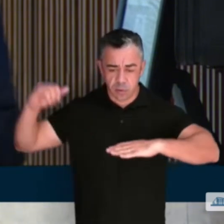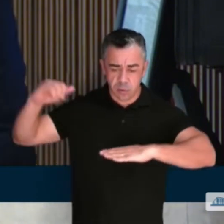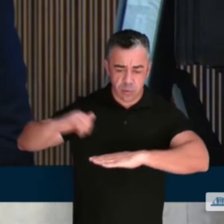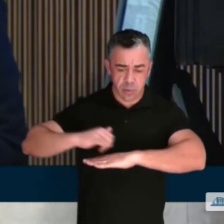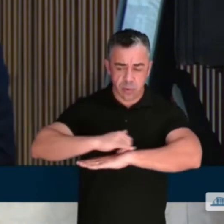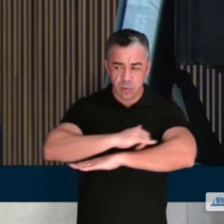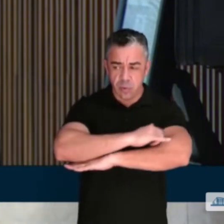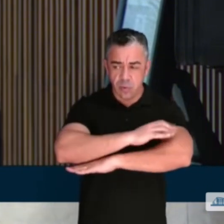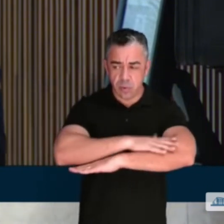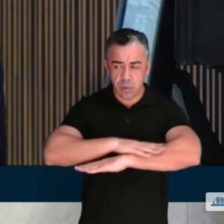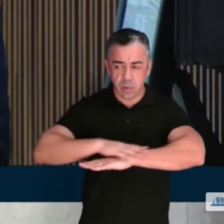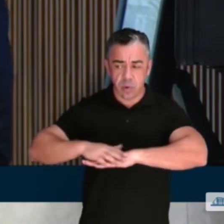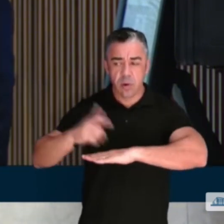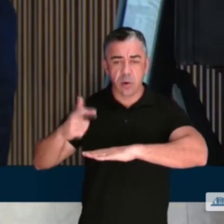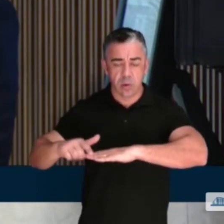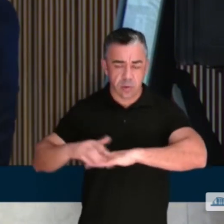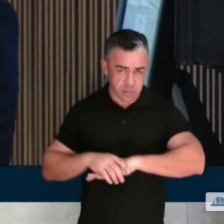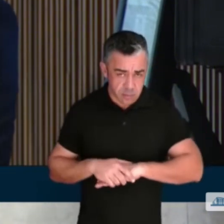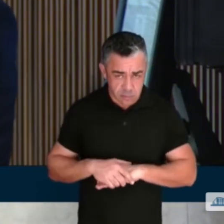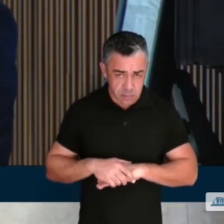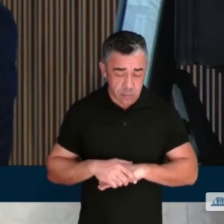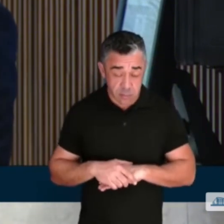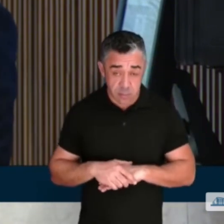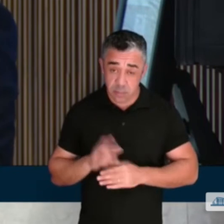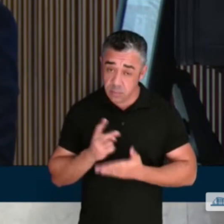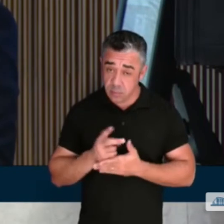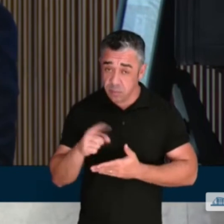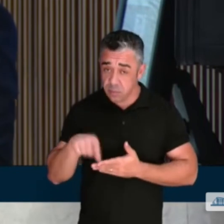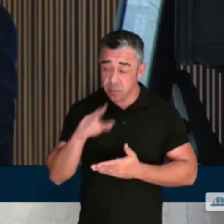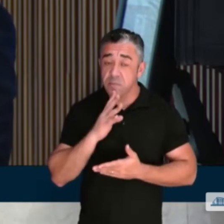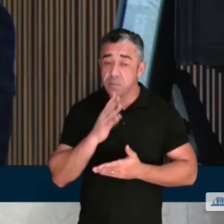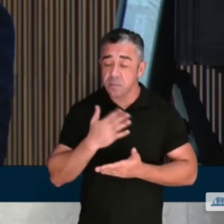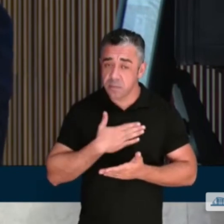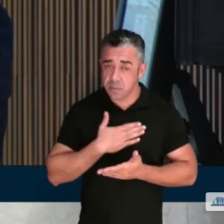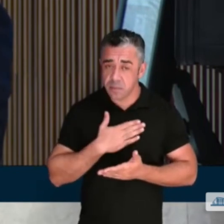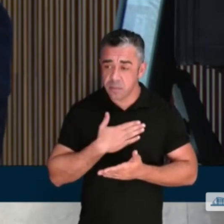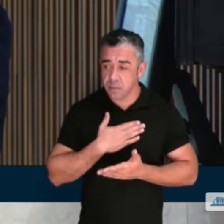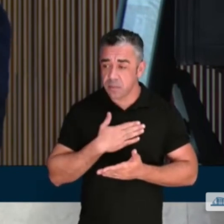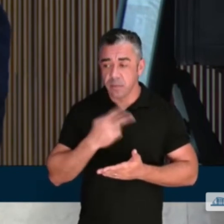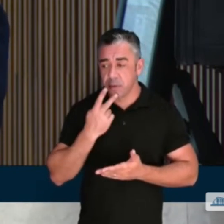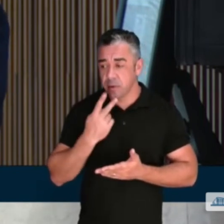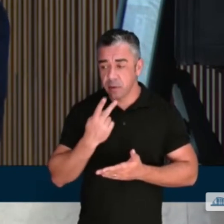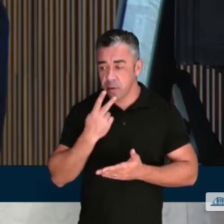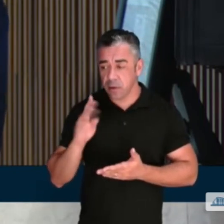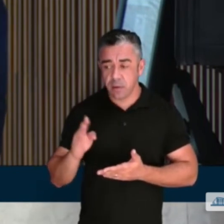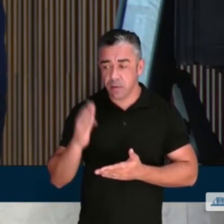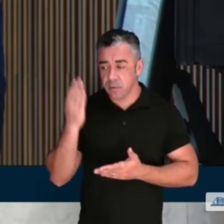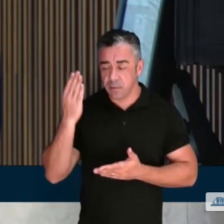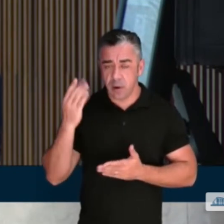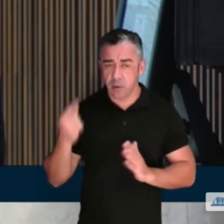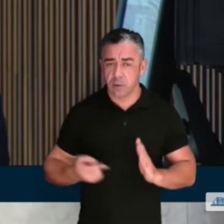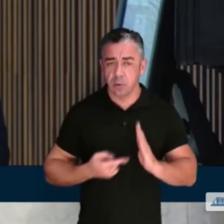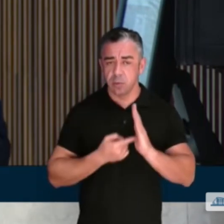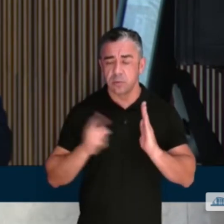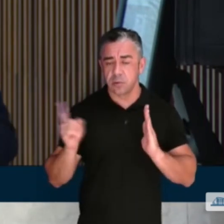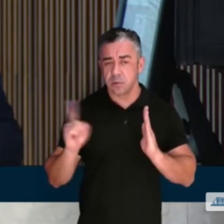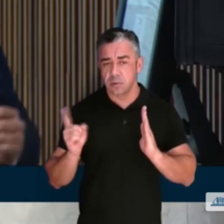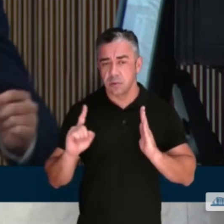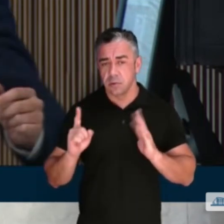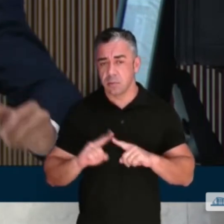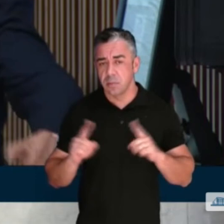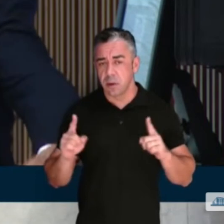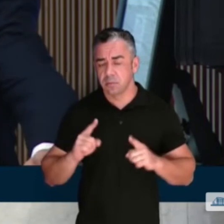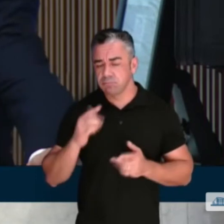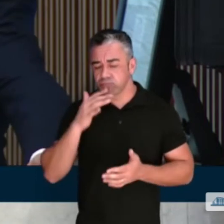pousos? Como sempre, vocês me conhecem, eu não vou fazer falsa acusação. Mas